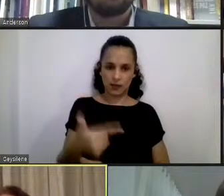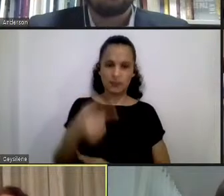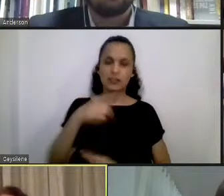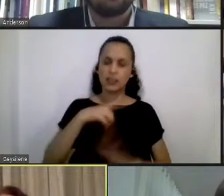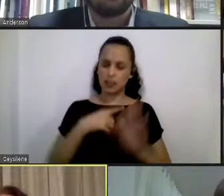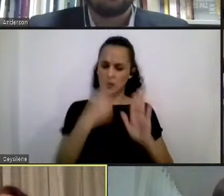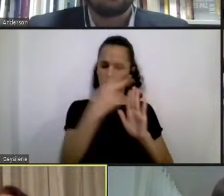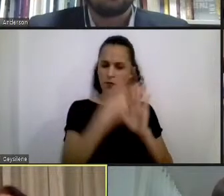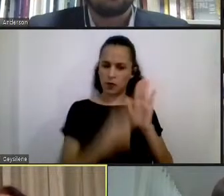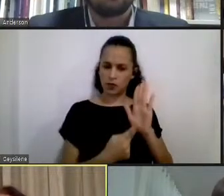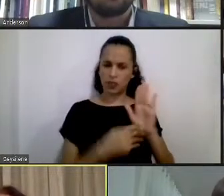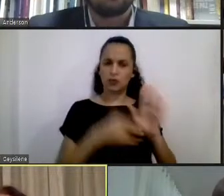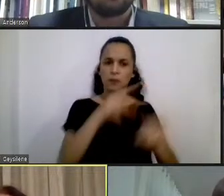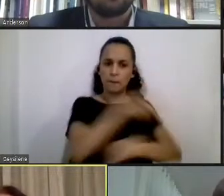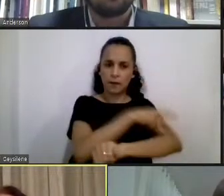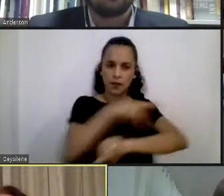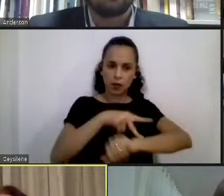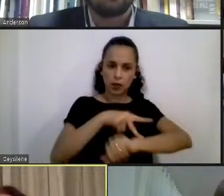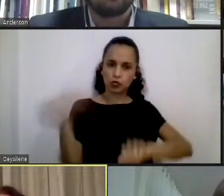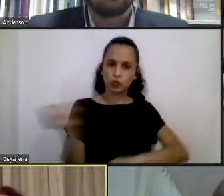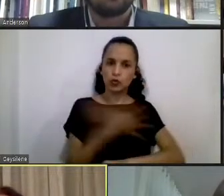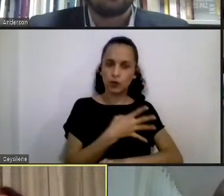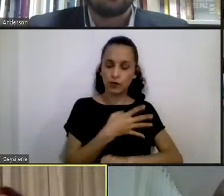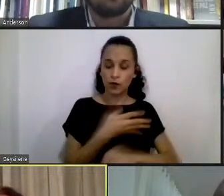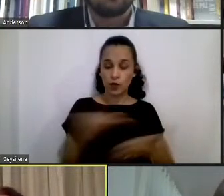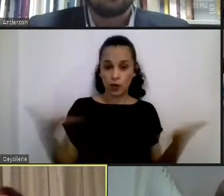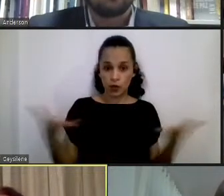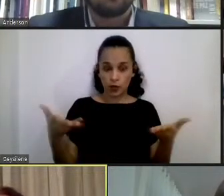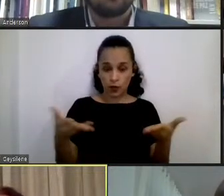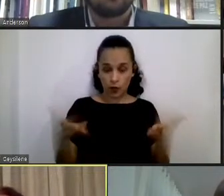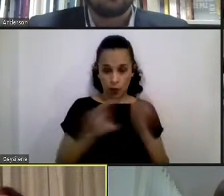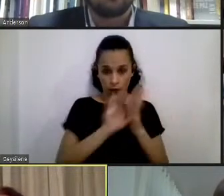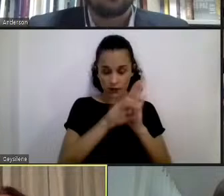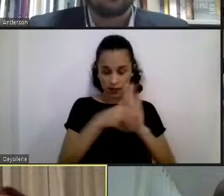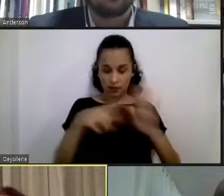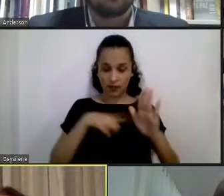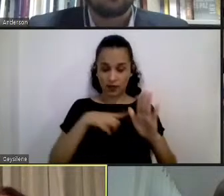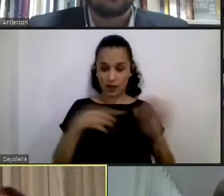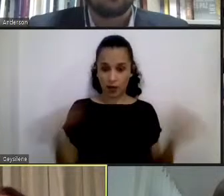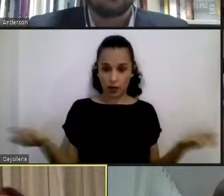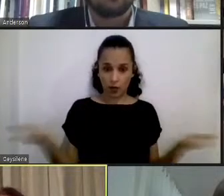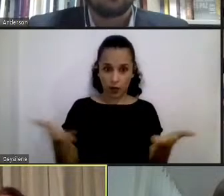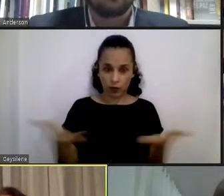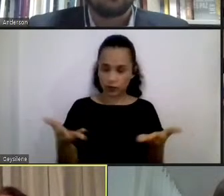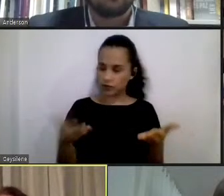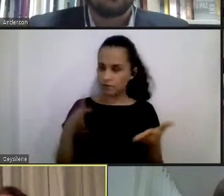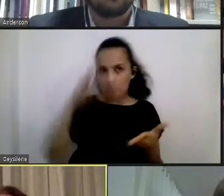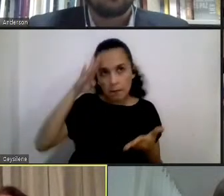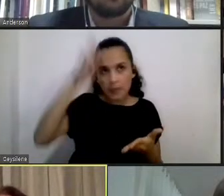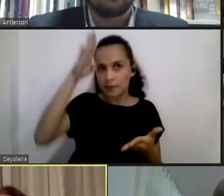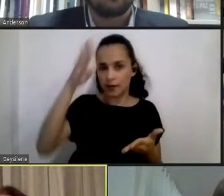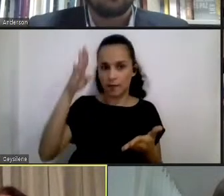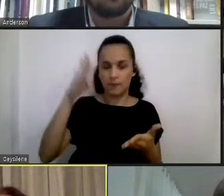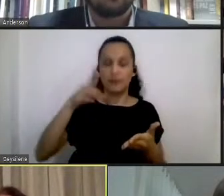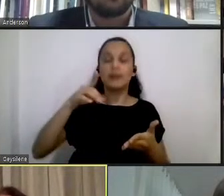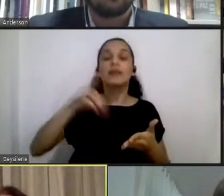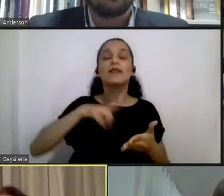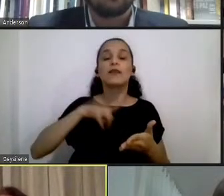inovador e um conceito que hoje é fundamental para as instituições públicas de ensino: a